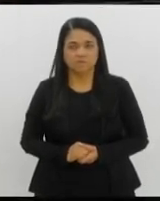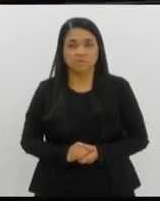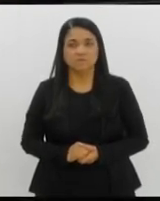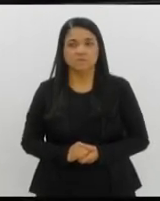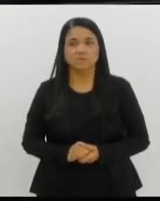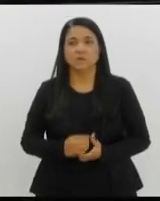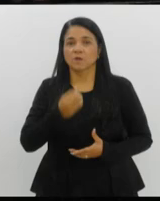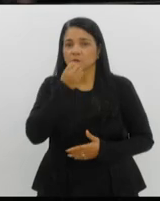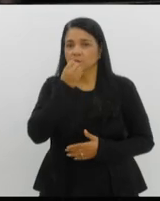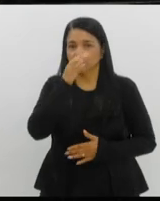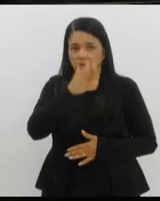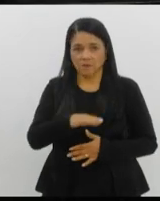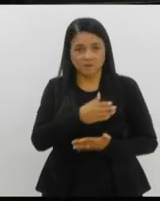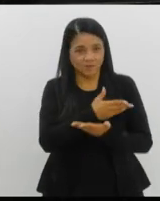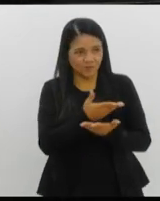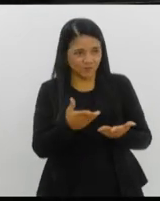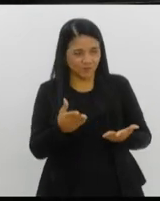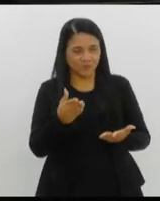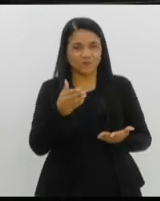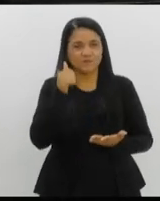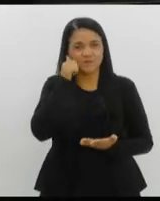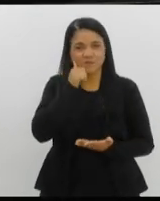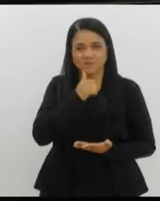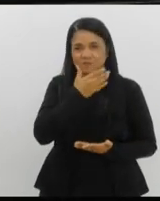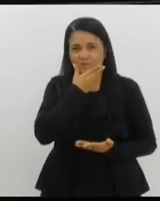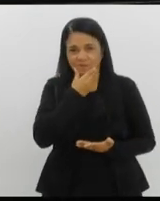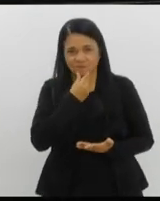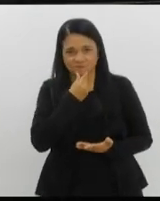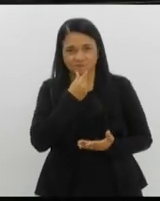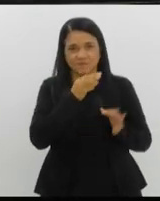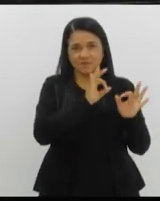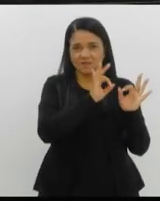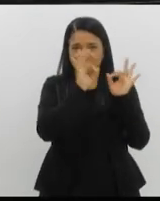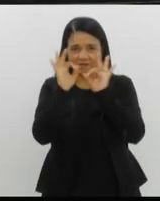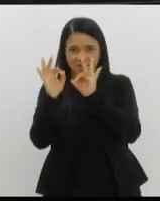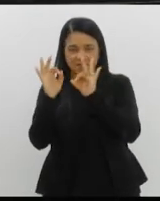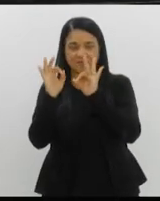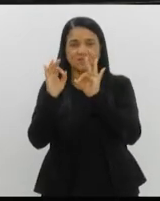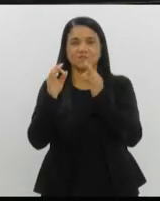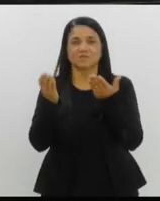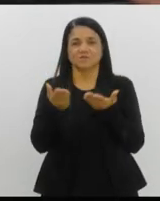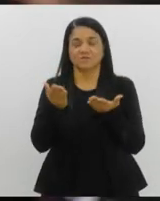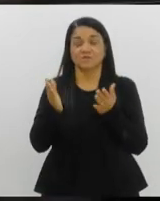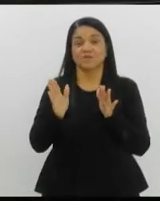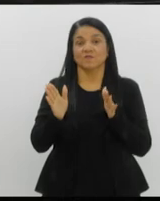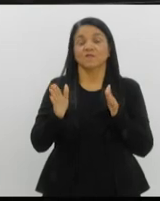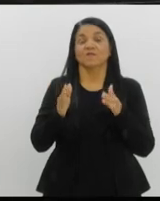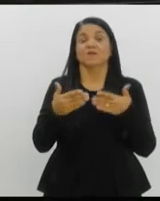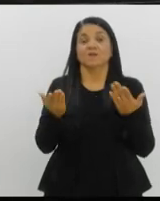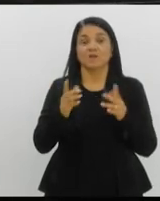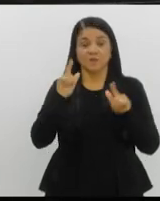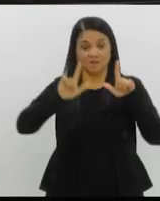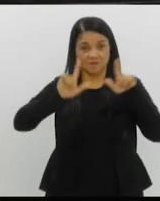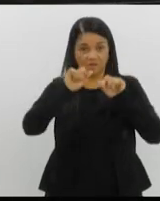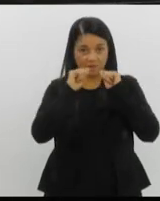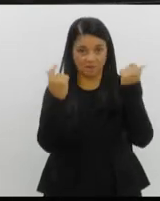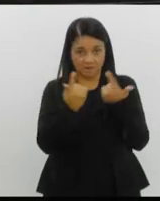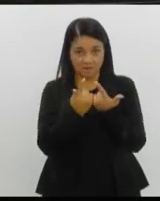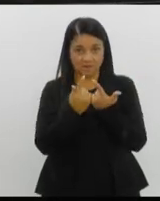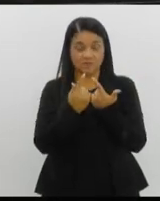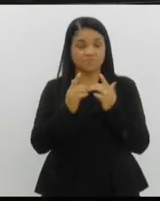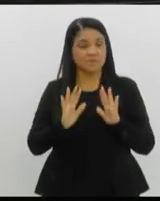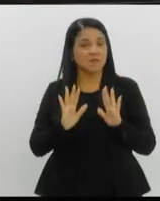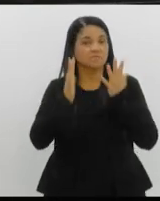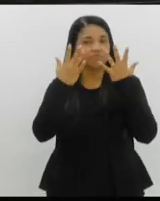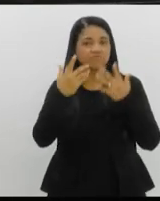Boa tarde a todos e a todas que nos assistem nesse expediente final pela TV Alerj. Saúdo a presidência